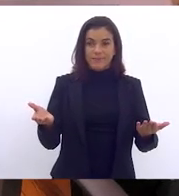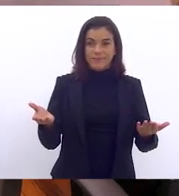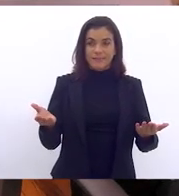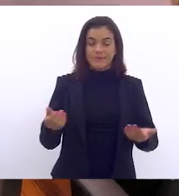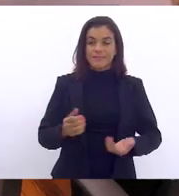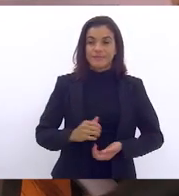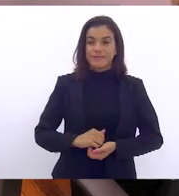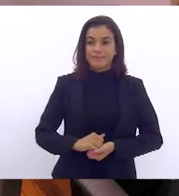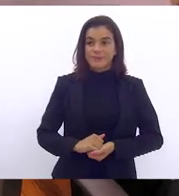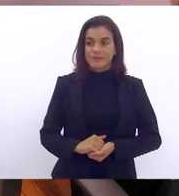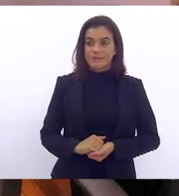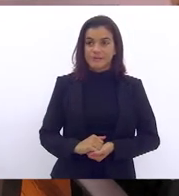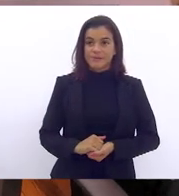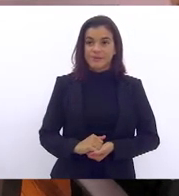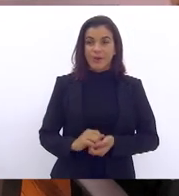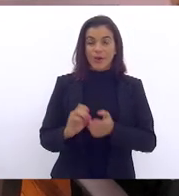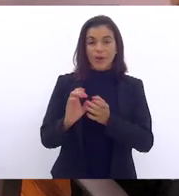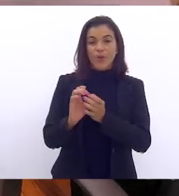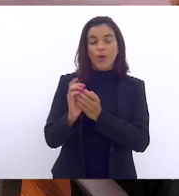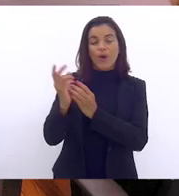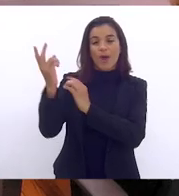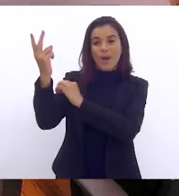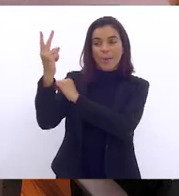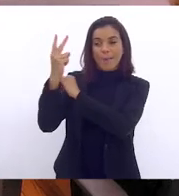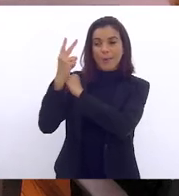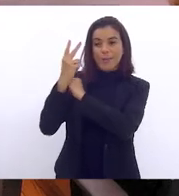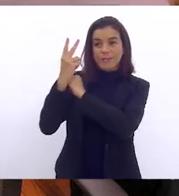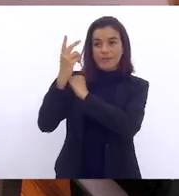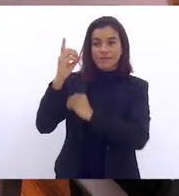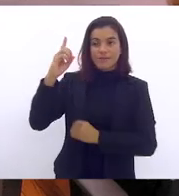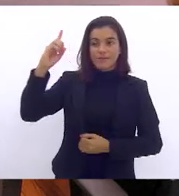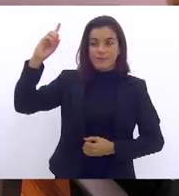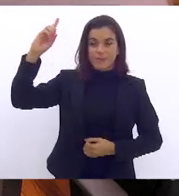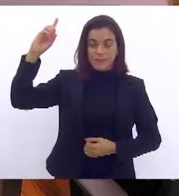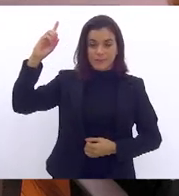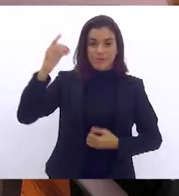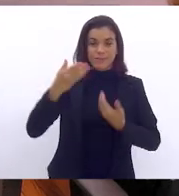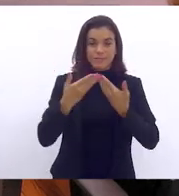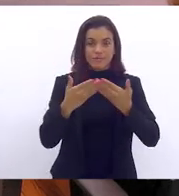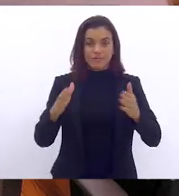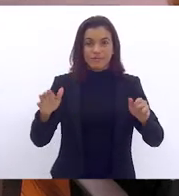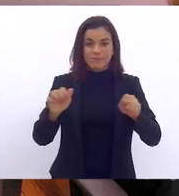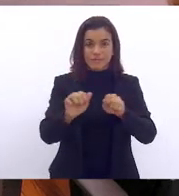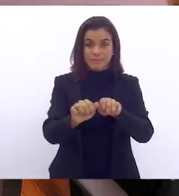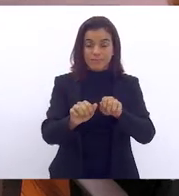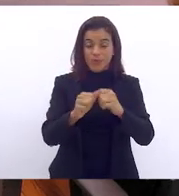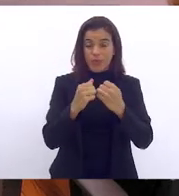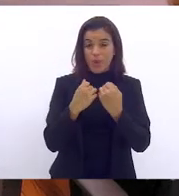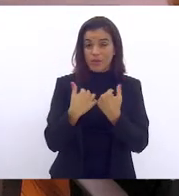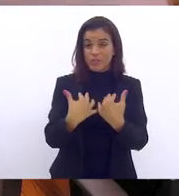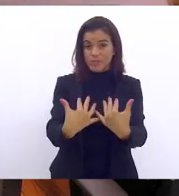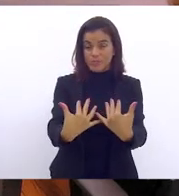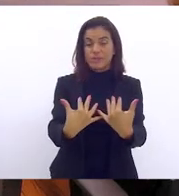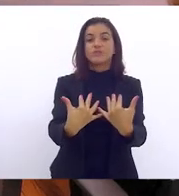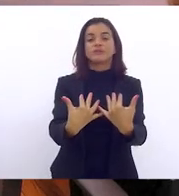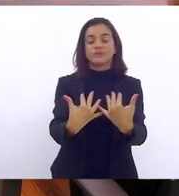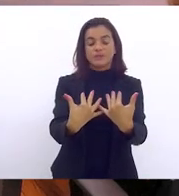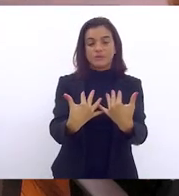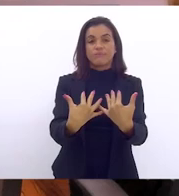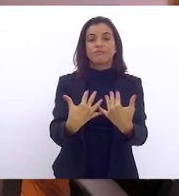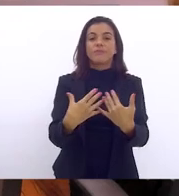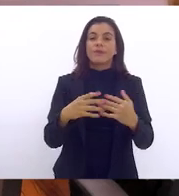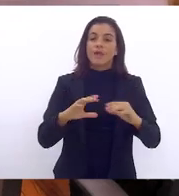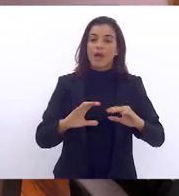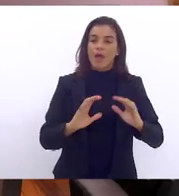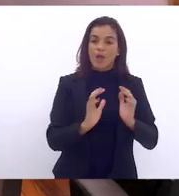todos com a permissão de Deus estamos abrindo agora a audiência pública da comissão de Economia